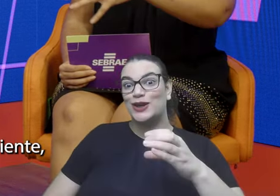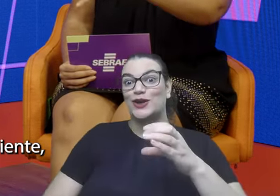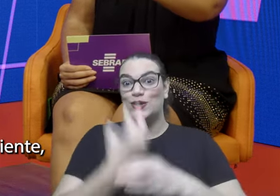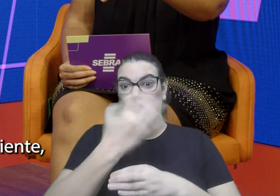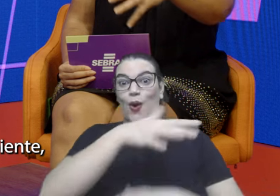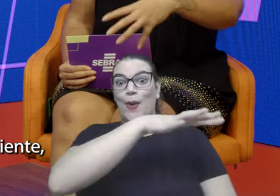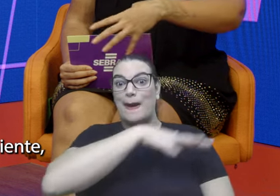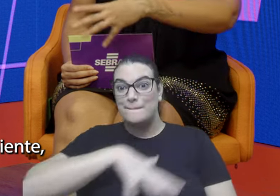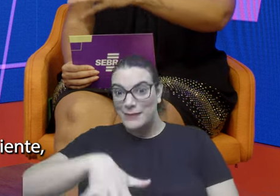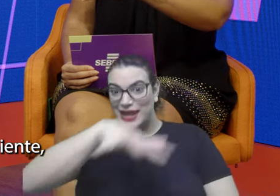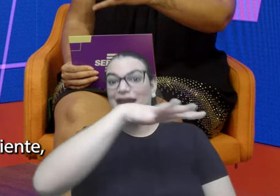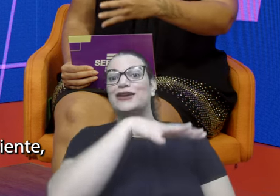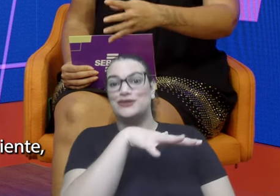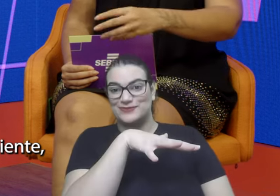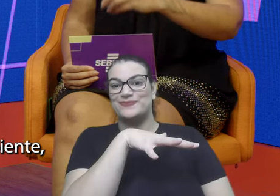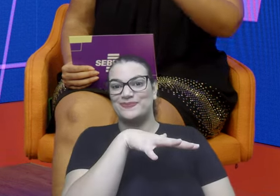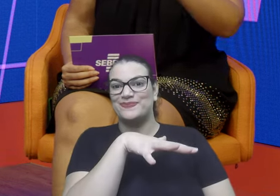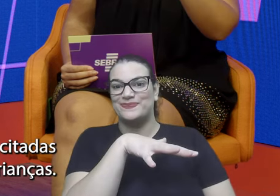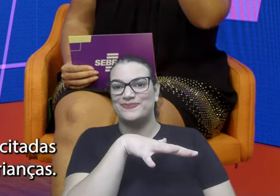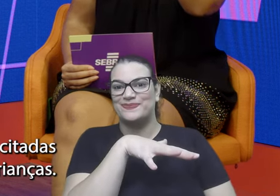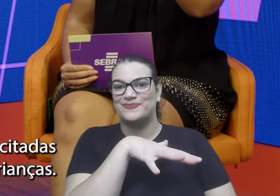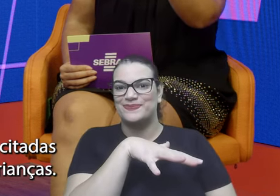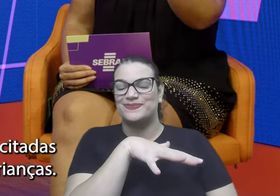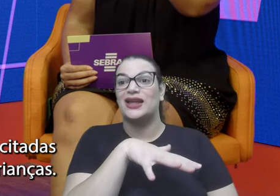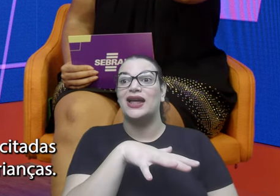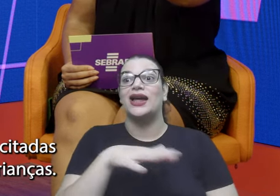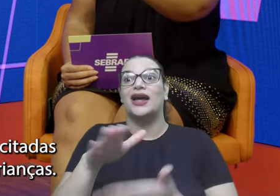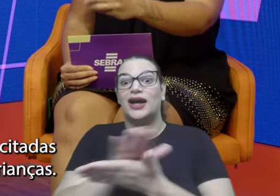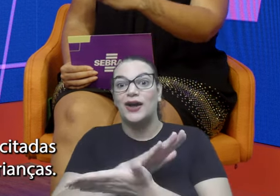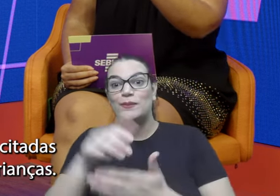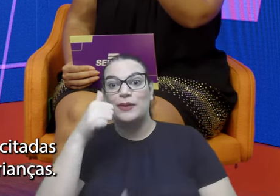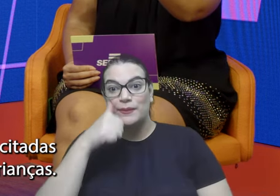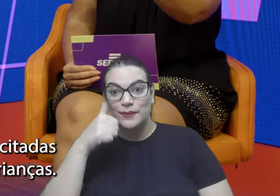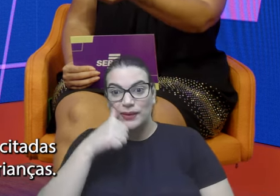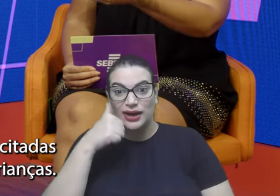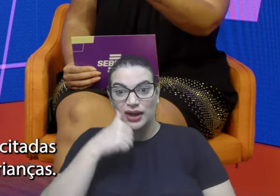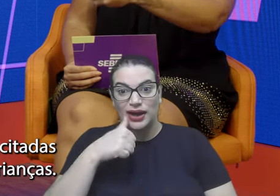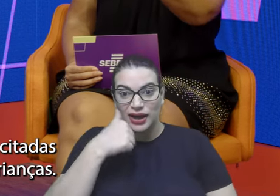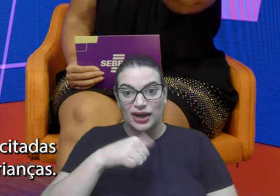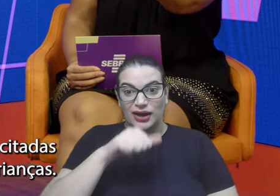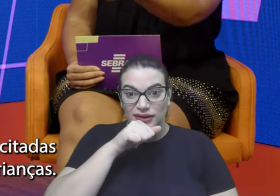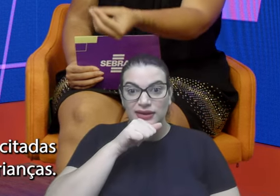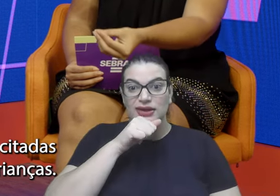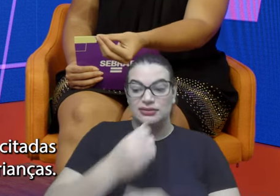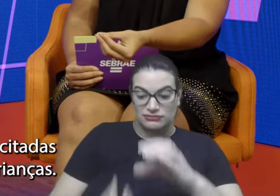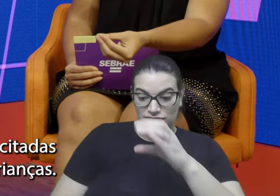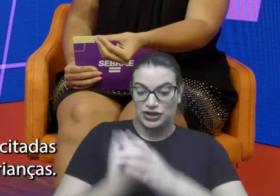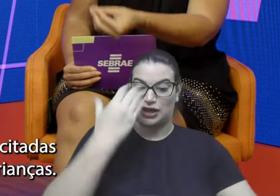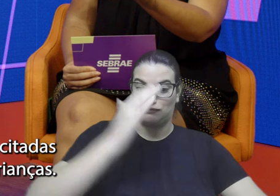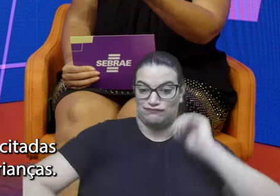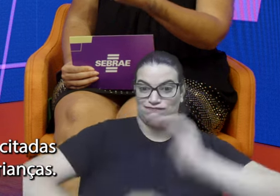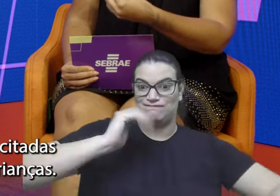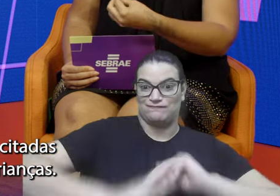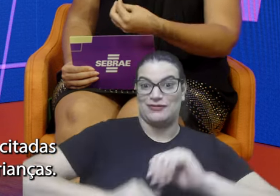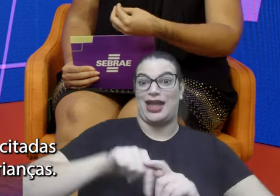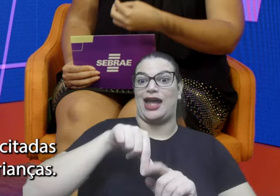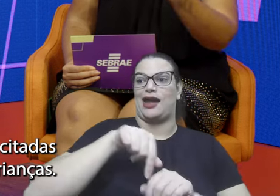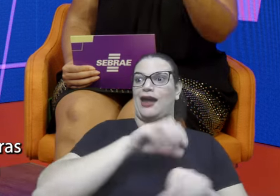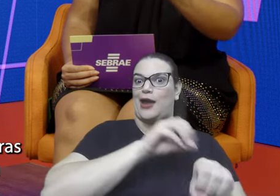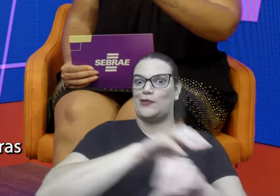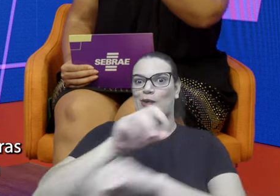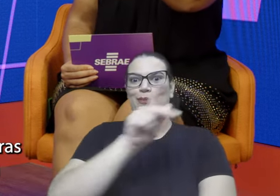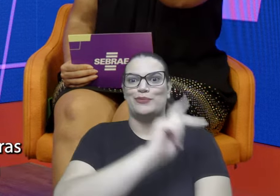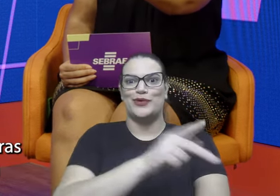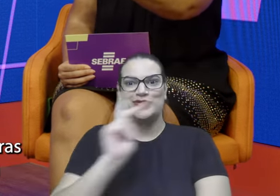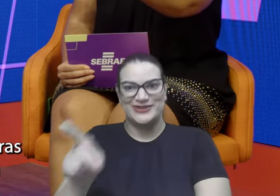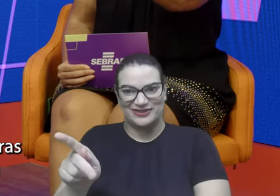um um ambiente um espaço onde as algumas mães foram capacitadas para serem cuidadoras dessas crianças então